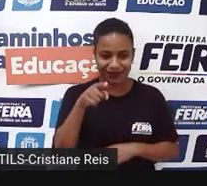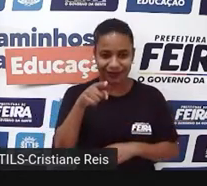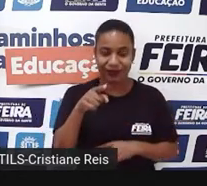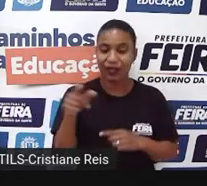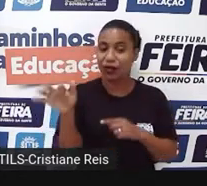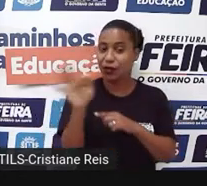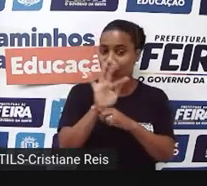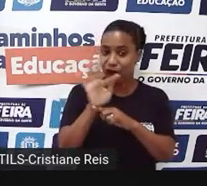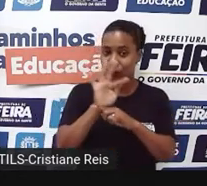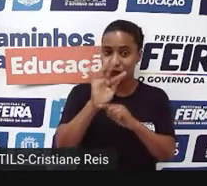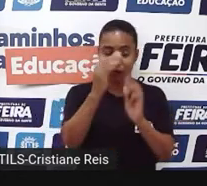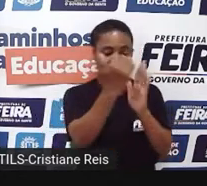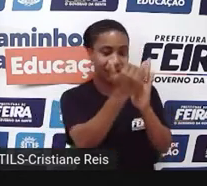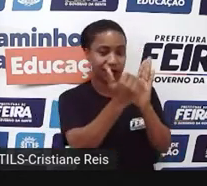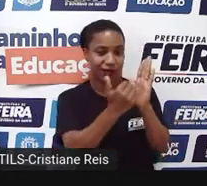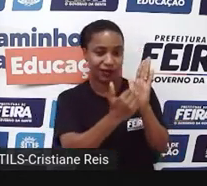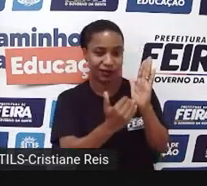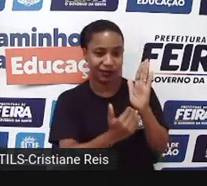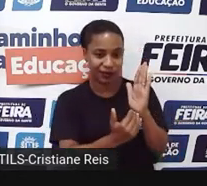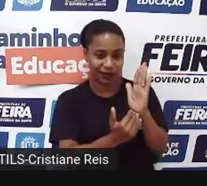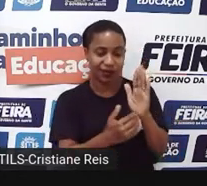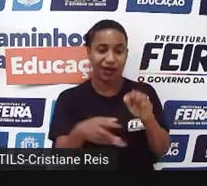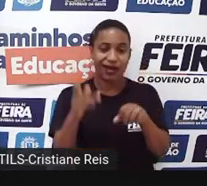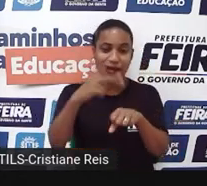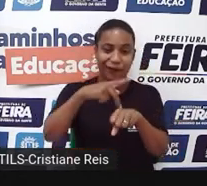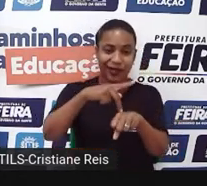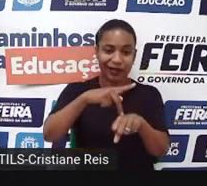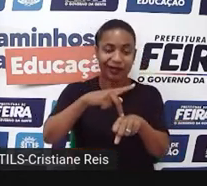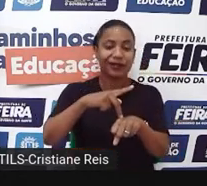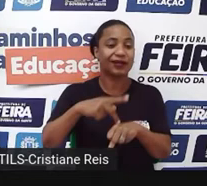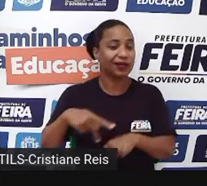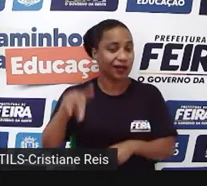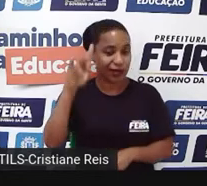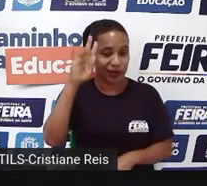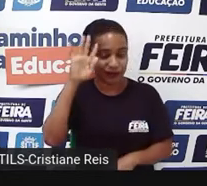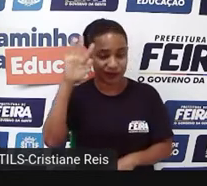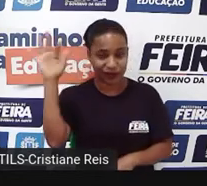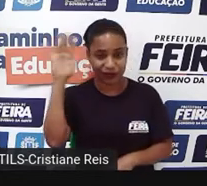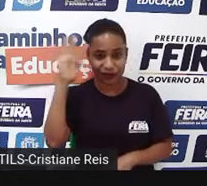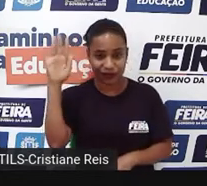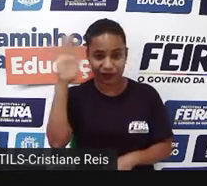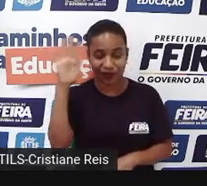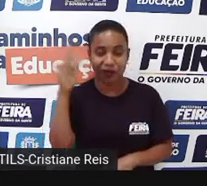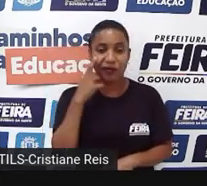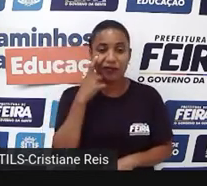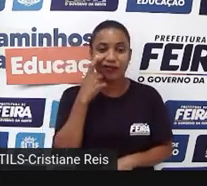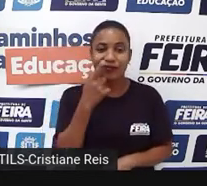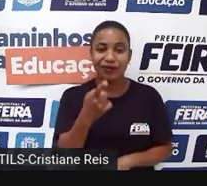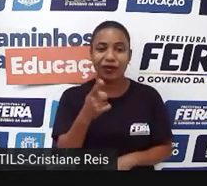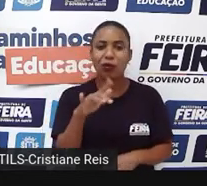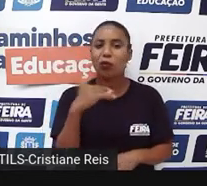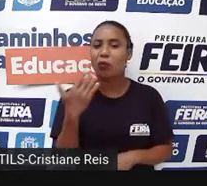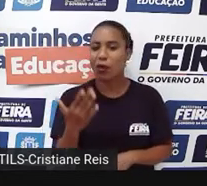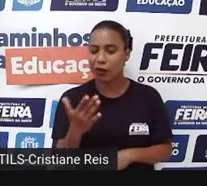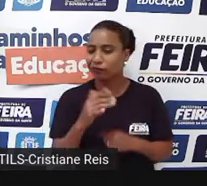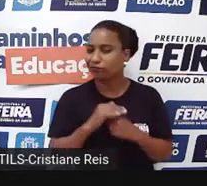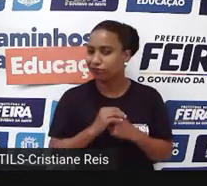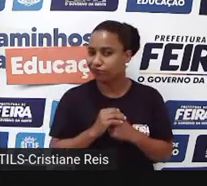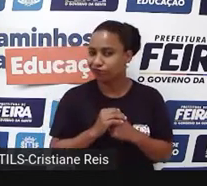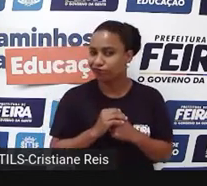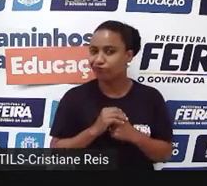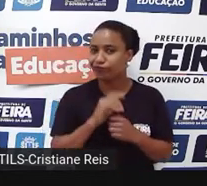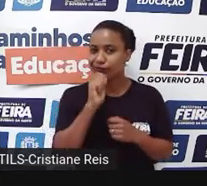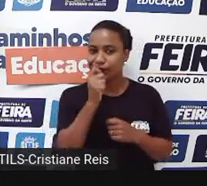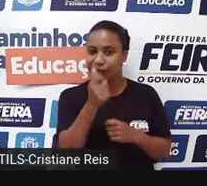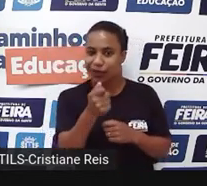Filosofal. Adventure film, fantasy film or animated film? Será que é um filme de